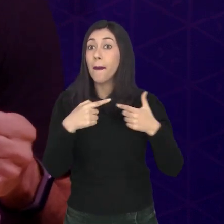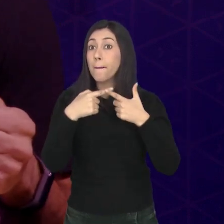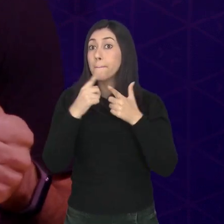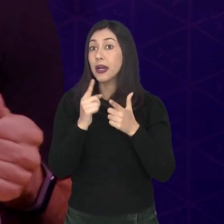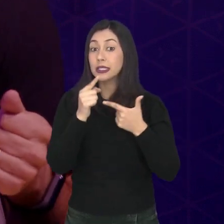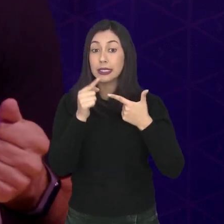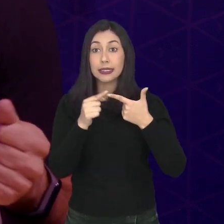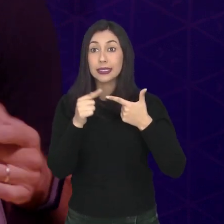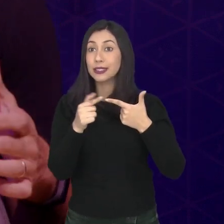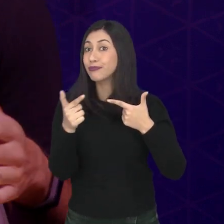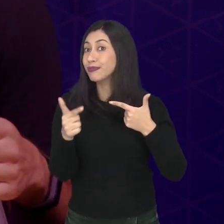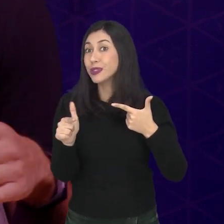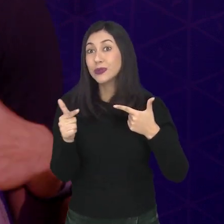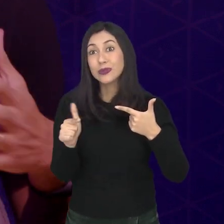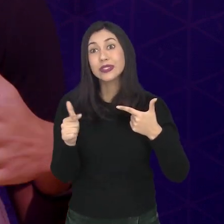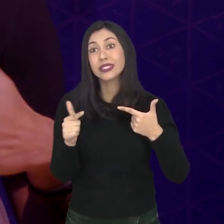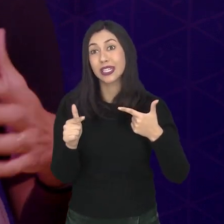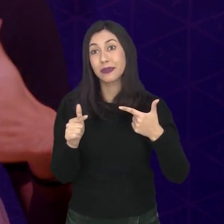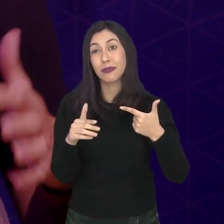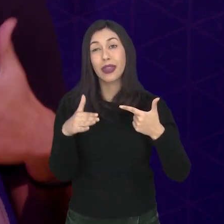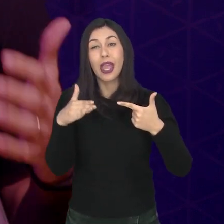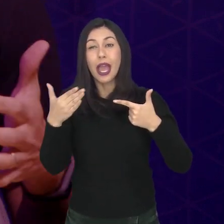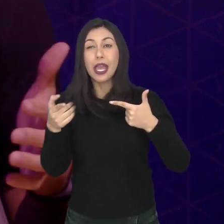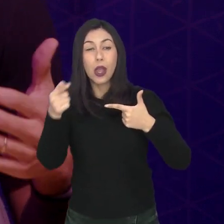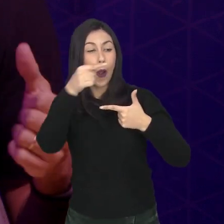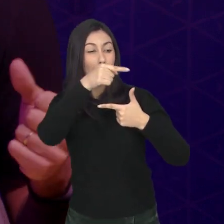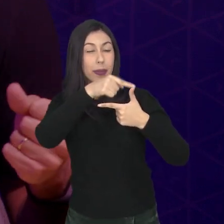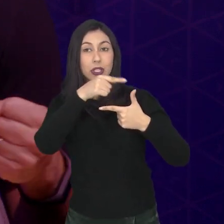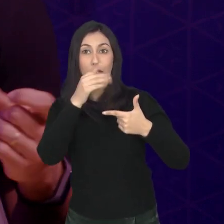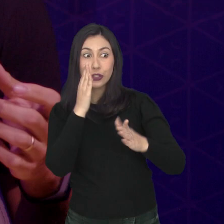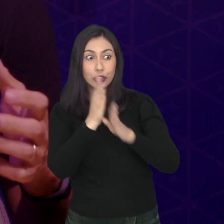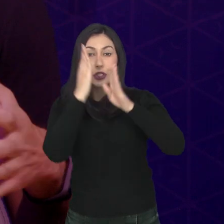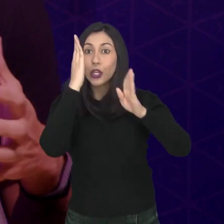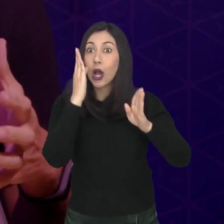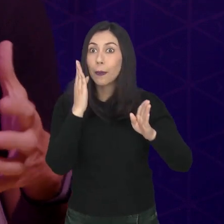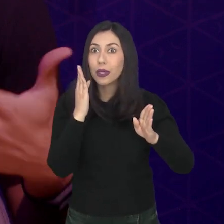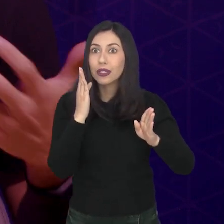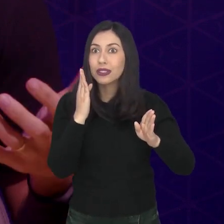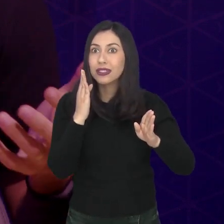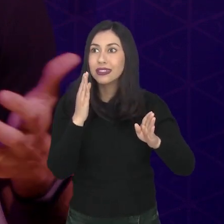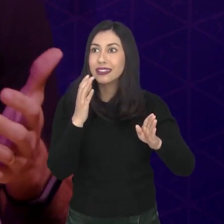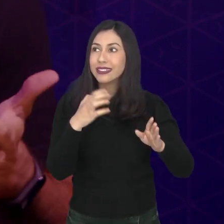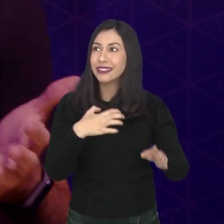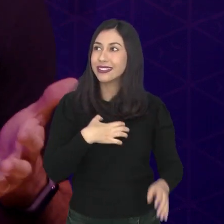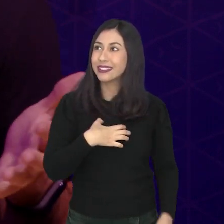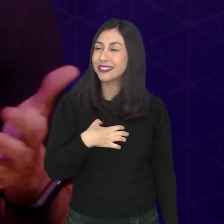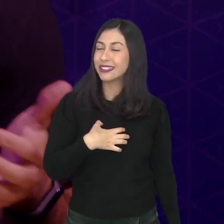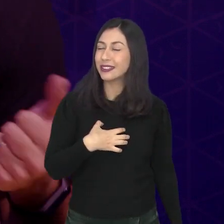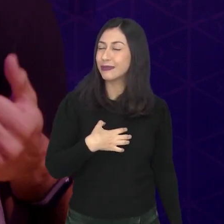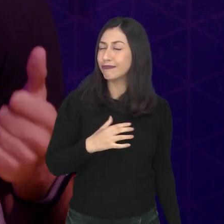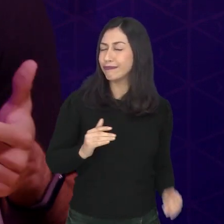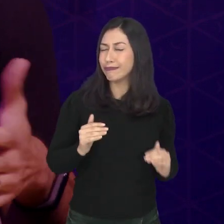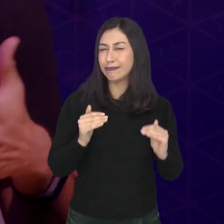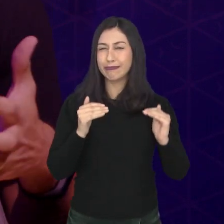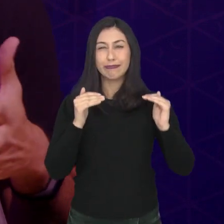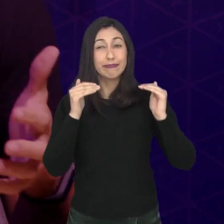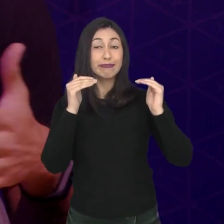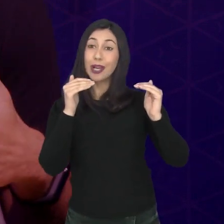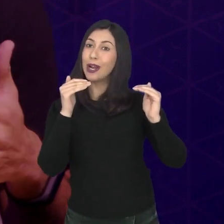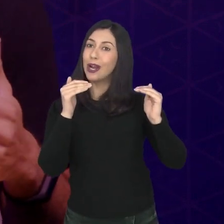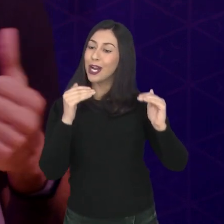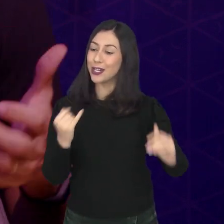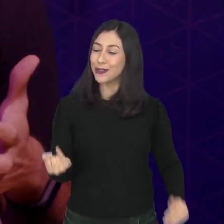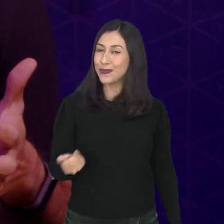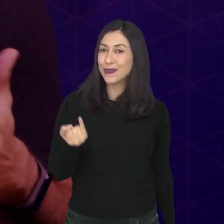quando o Bakugou descobre o poder dele, né, ele se sente maior, ele se